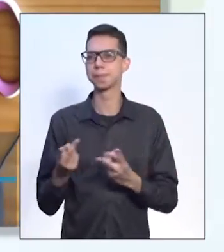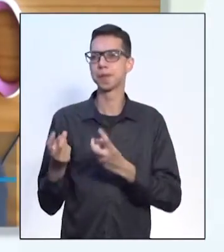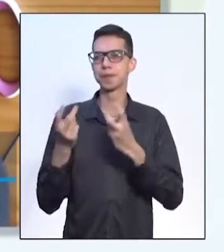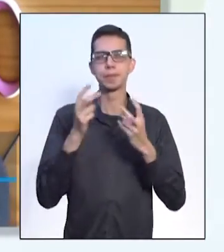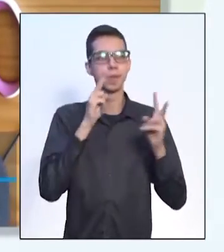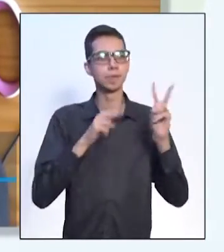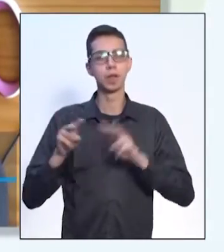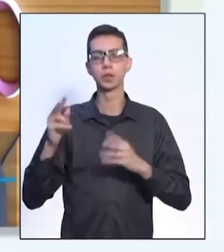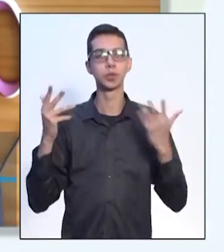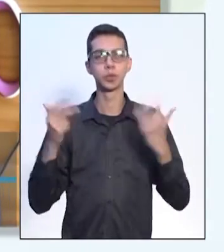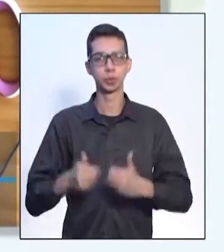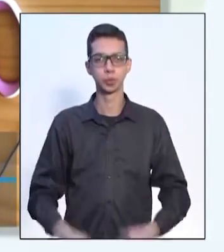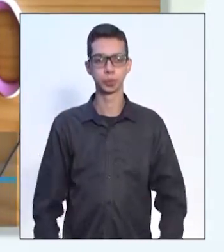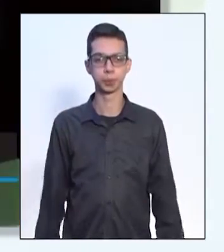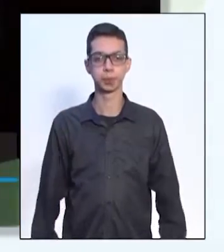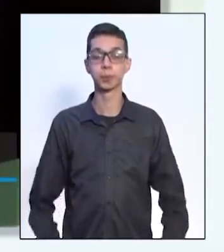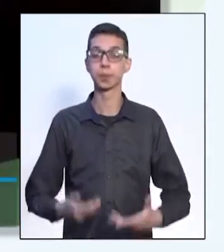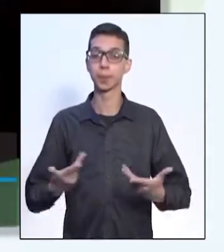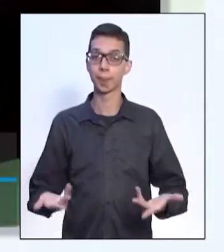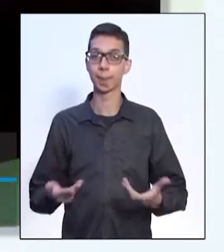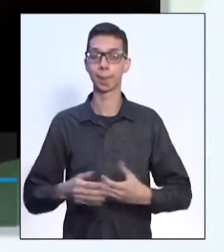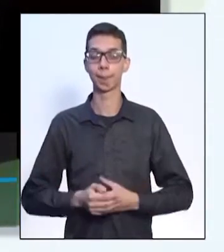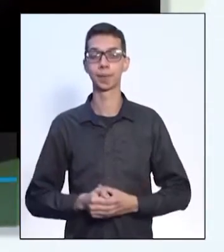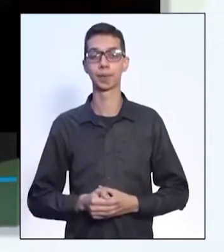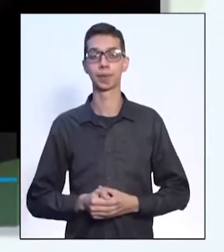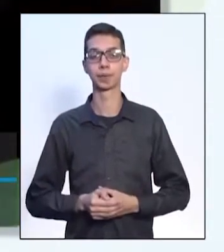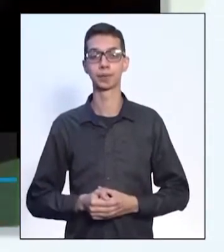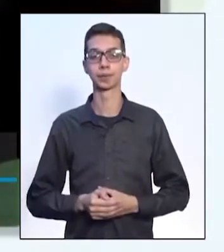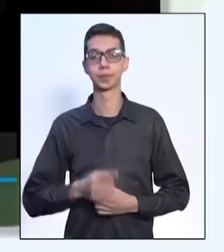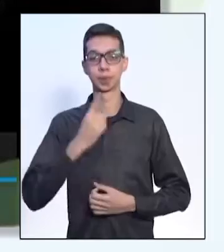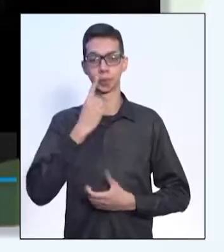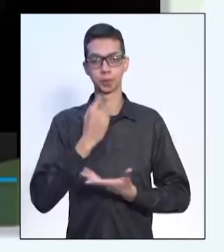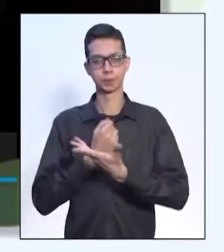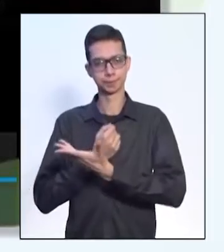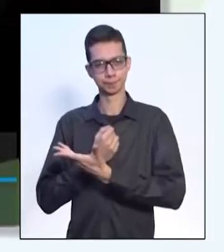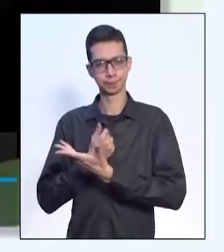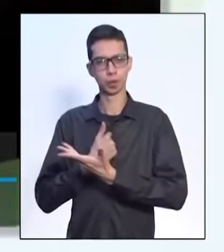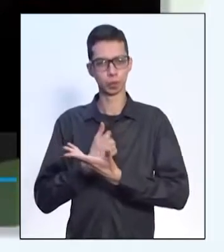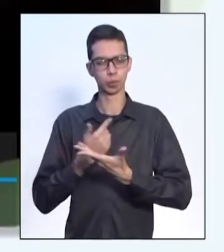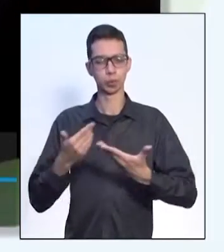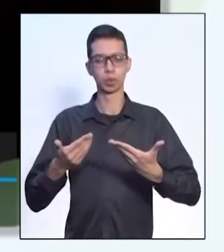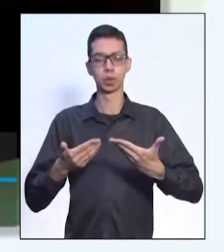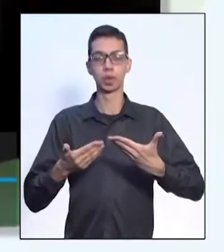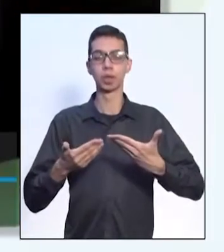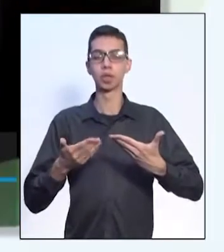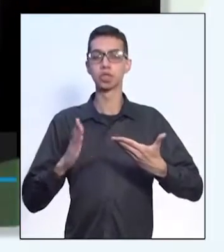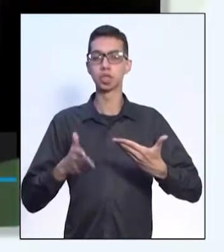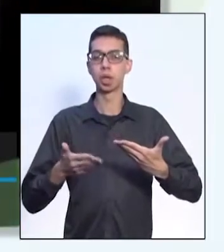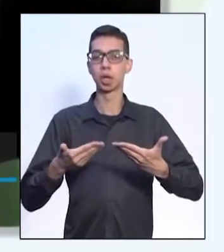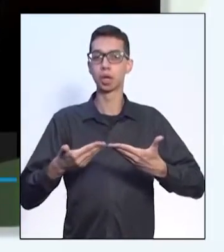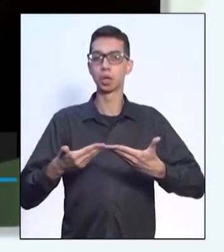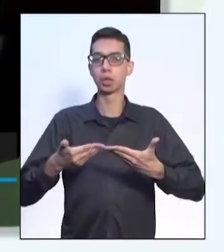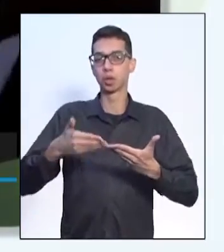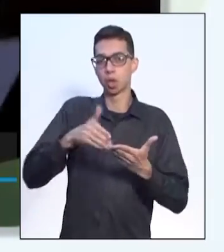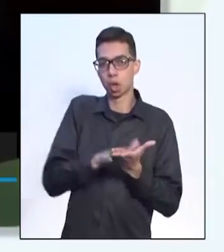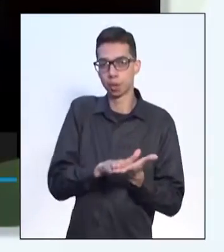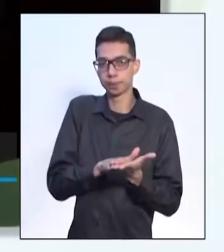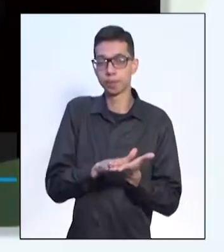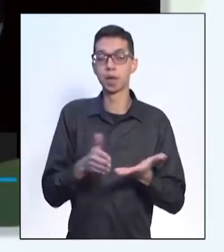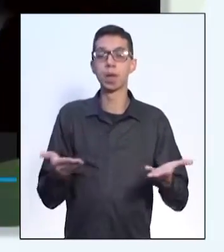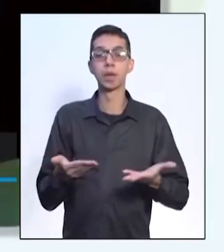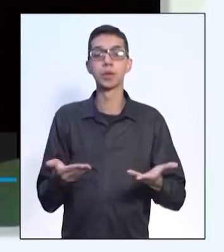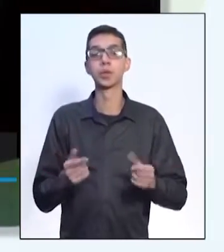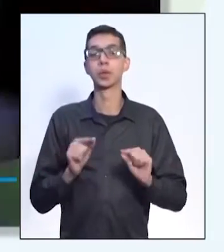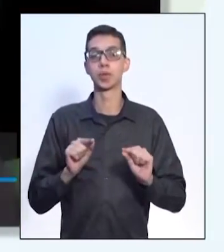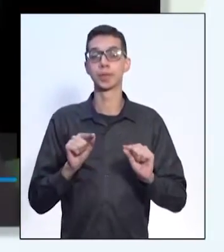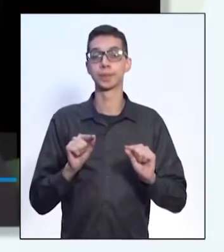cartão pop-up da minha janela hackeada, eu dobrei no meio. Aí, o que eu vou fazer? Eu vou grudar a minha vista da